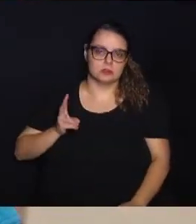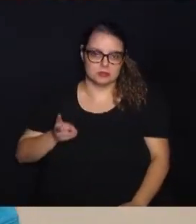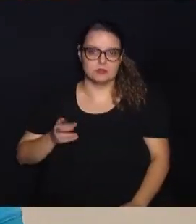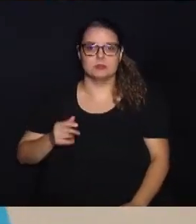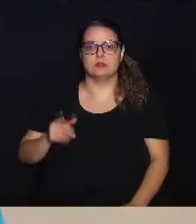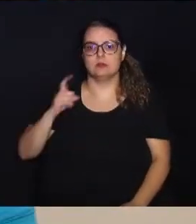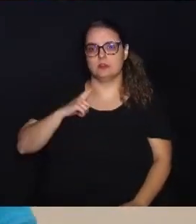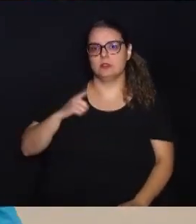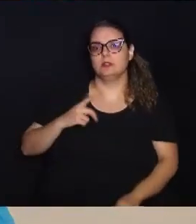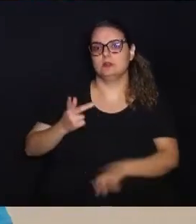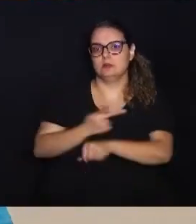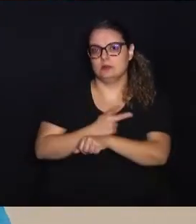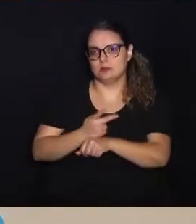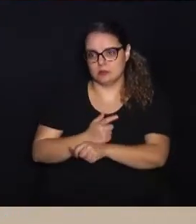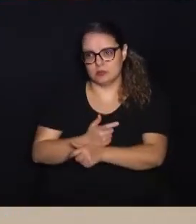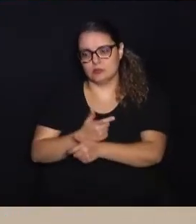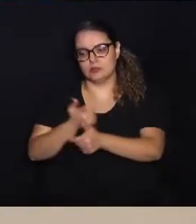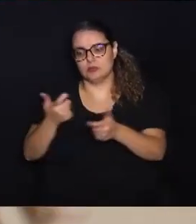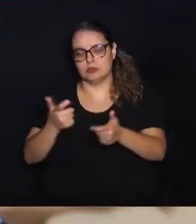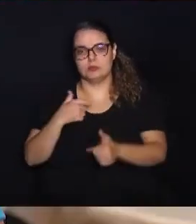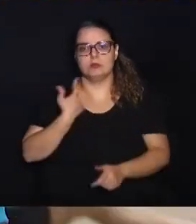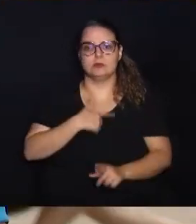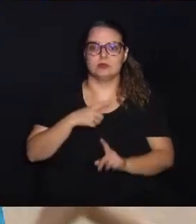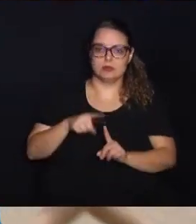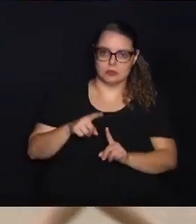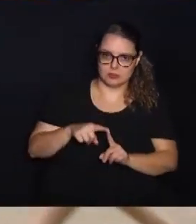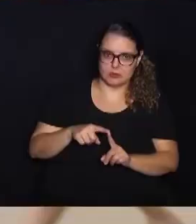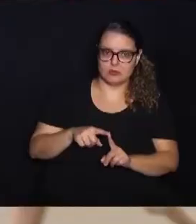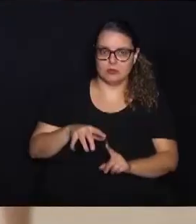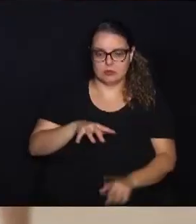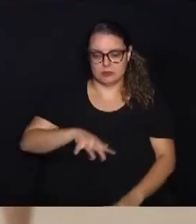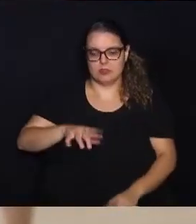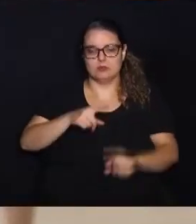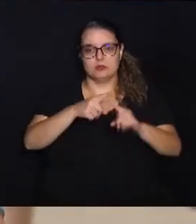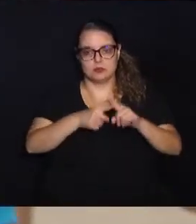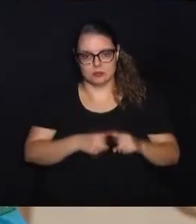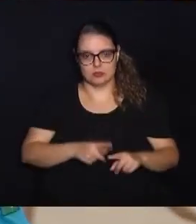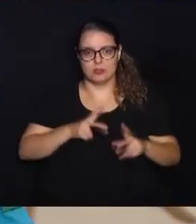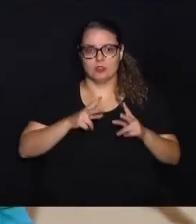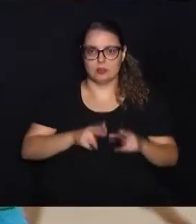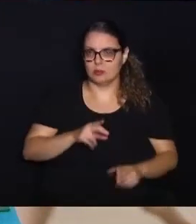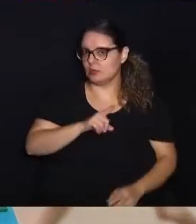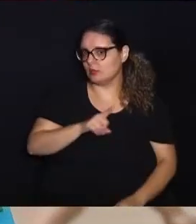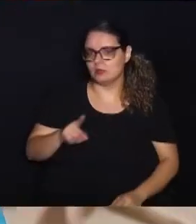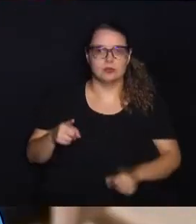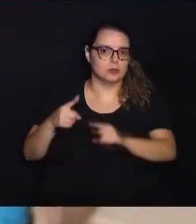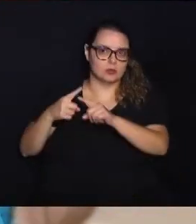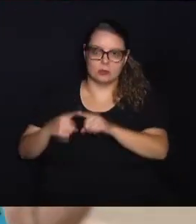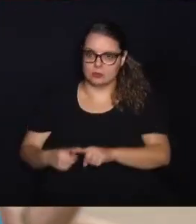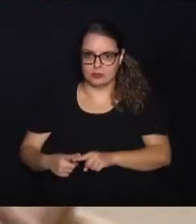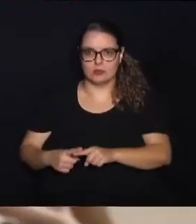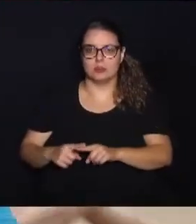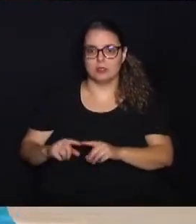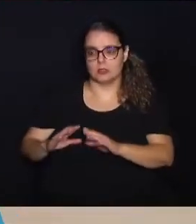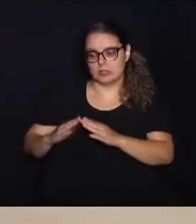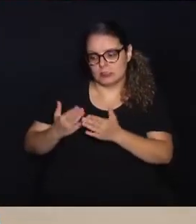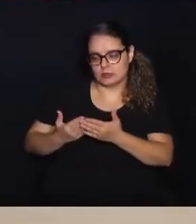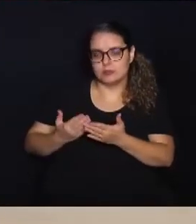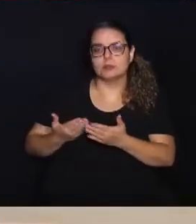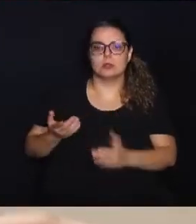a ginástica rítmica crescer, né, nesse Brasil, porque é uma modalidade elegante, é uma modalidade que ensina